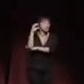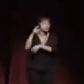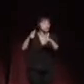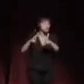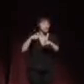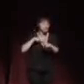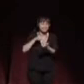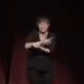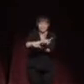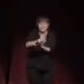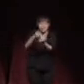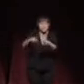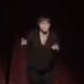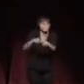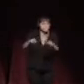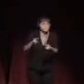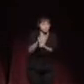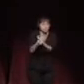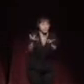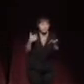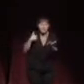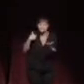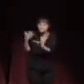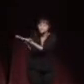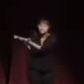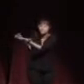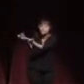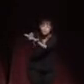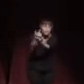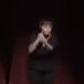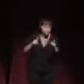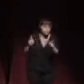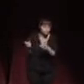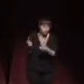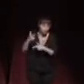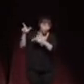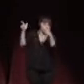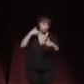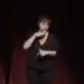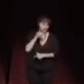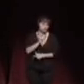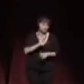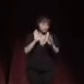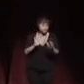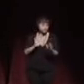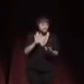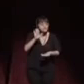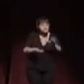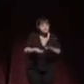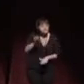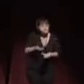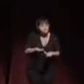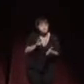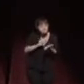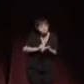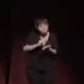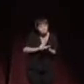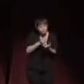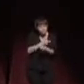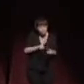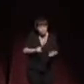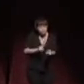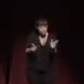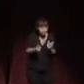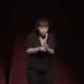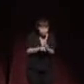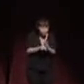eu tinha muita expectativa de me nutrir com outras músicas, porém, custava muito que aparecessem essas músicas, e quando começamos a analisar